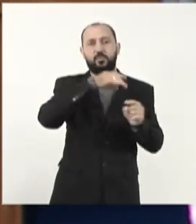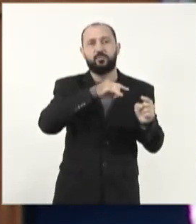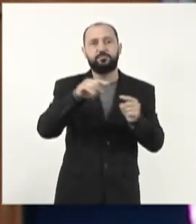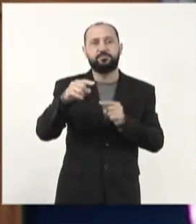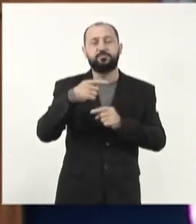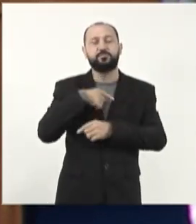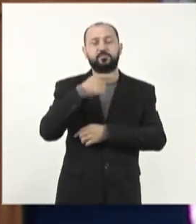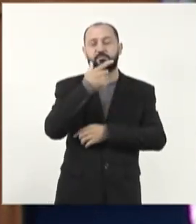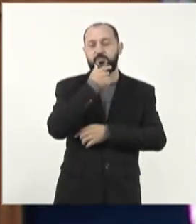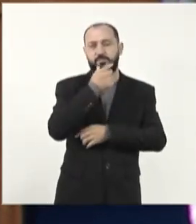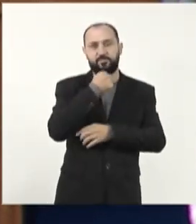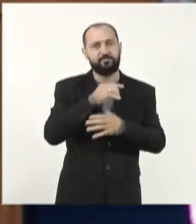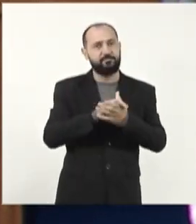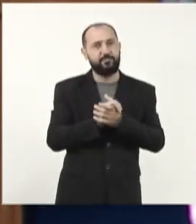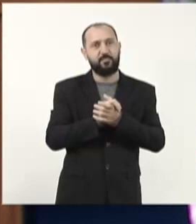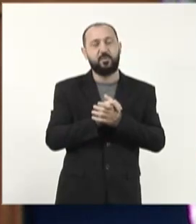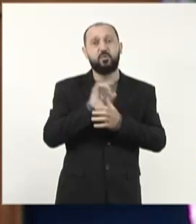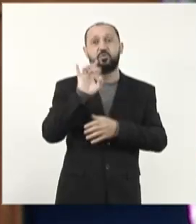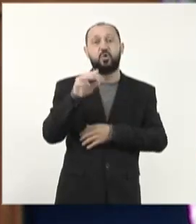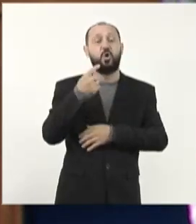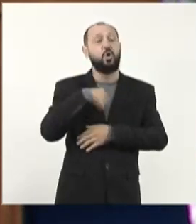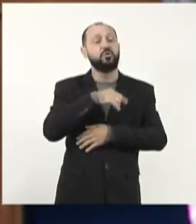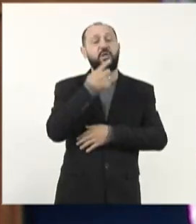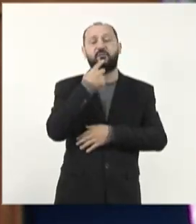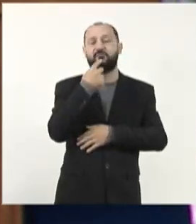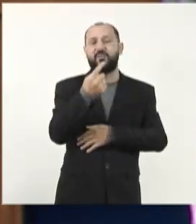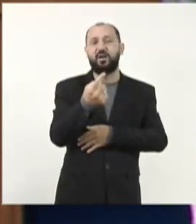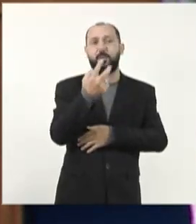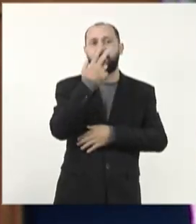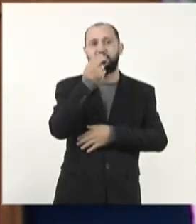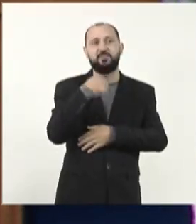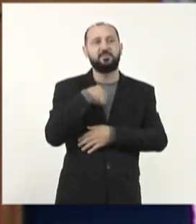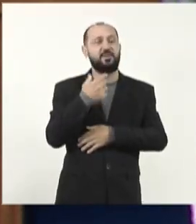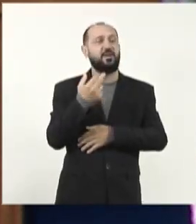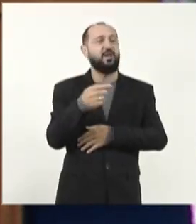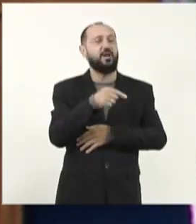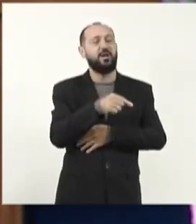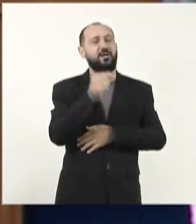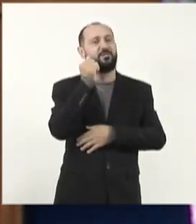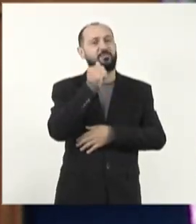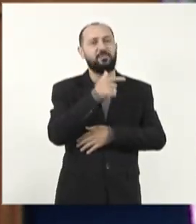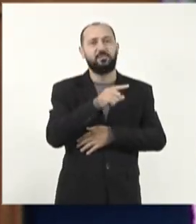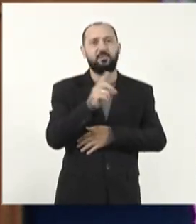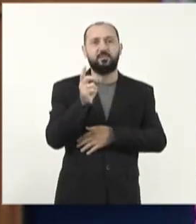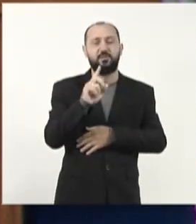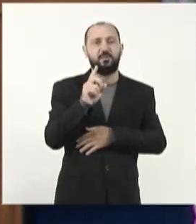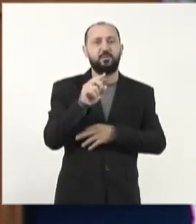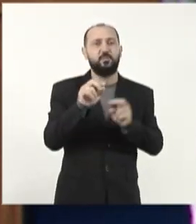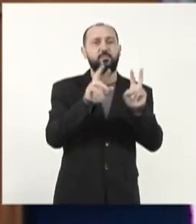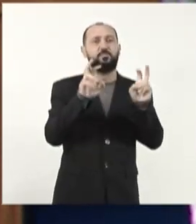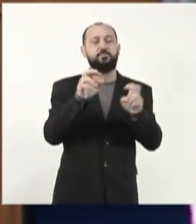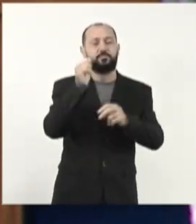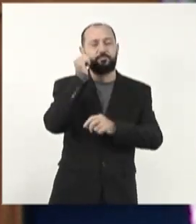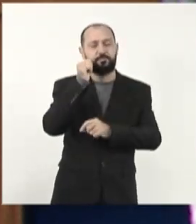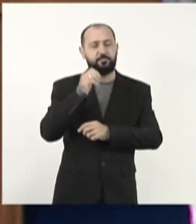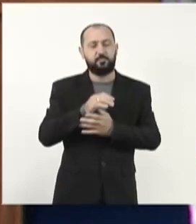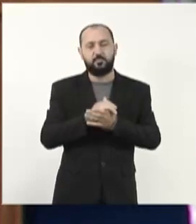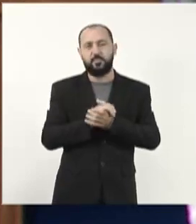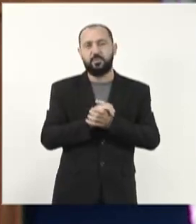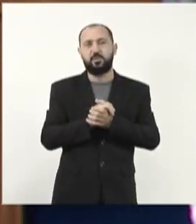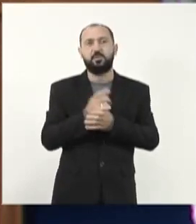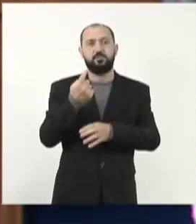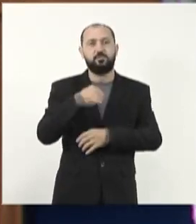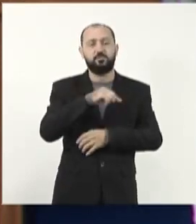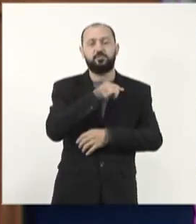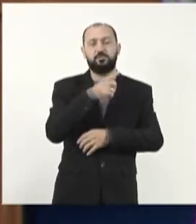cometida pelos homens. E quando só nós falamos, parece que é coisinha de mulheres. Mas não é pauta das mulheres. Nós